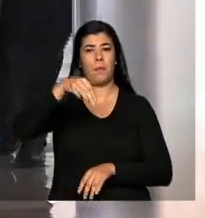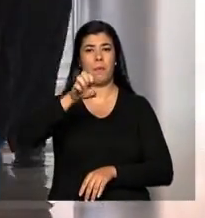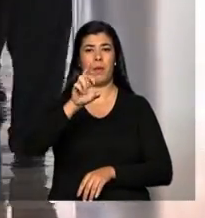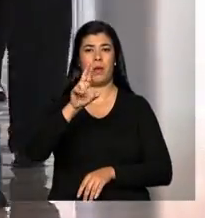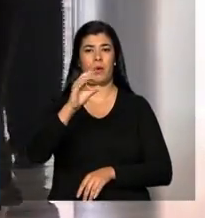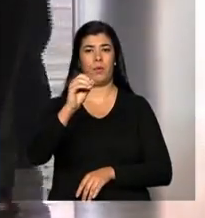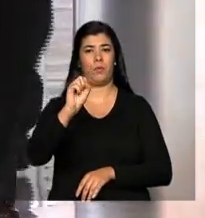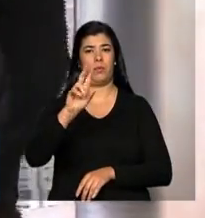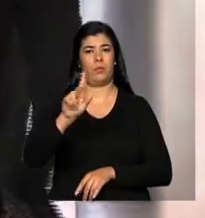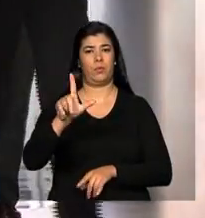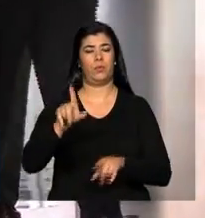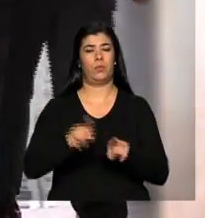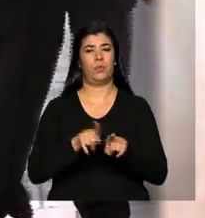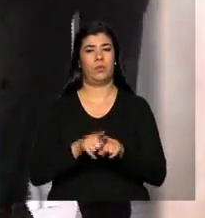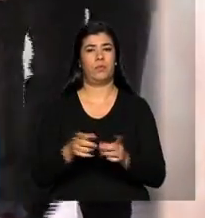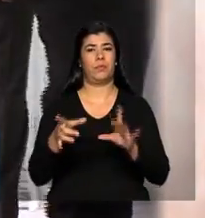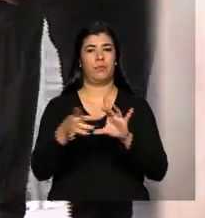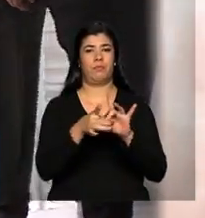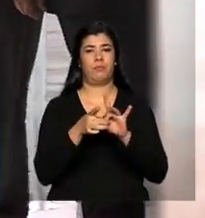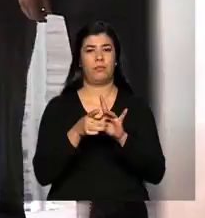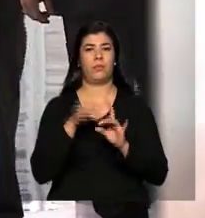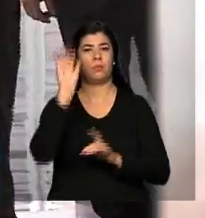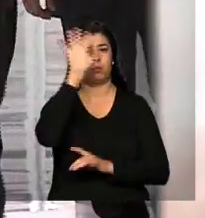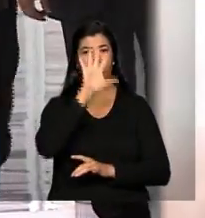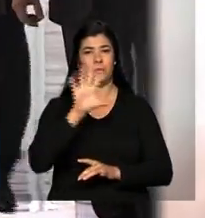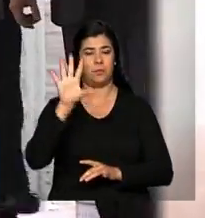de integração regional.